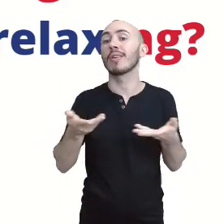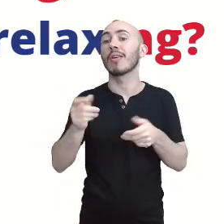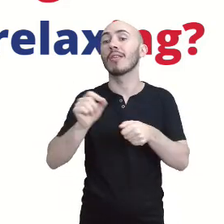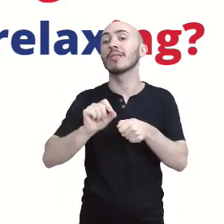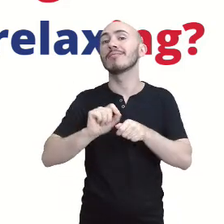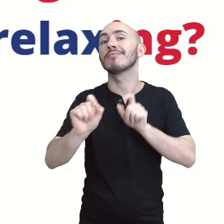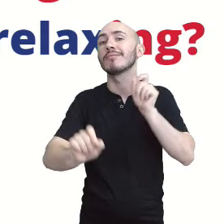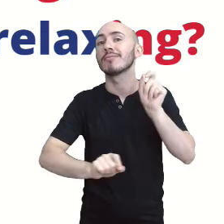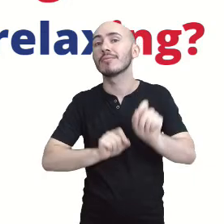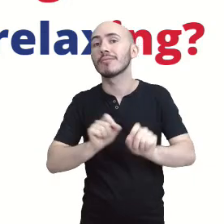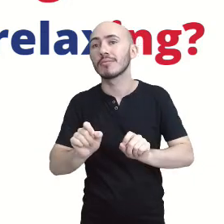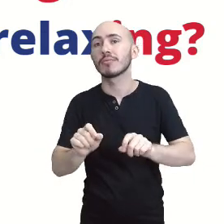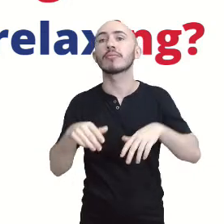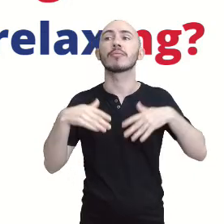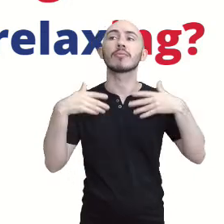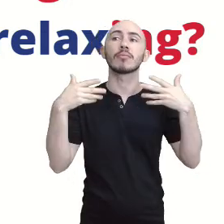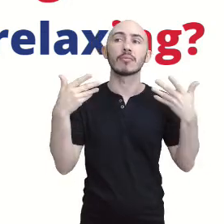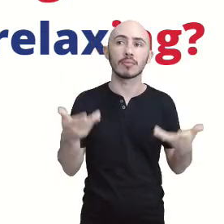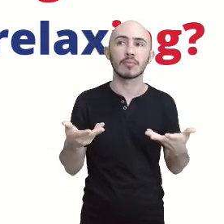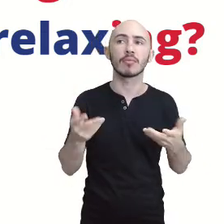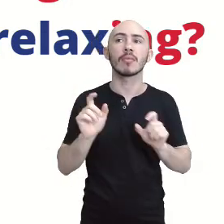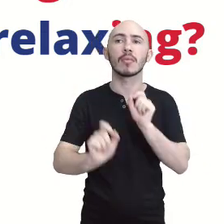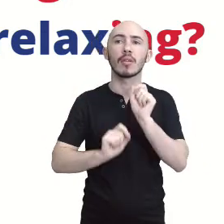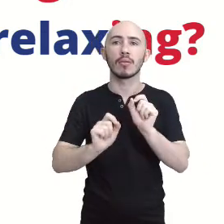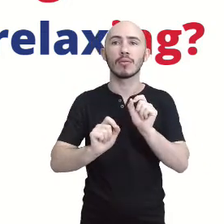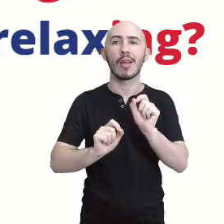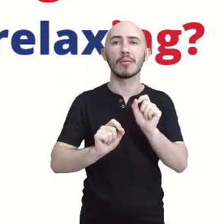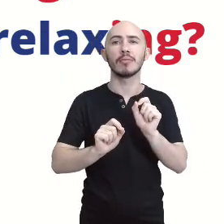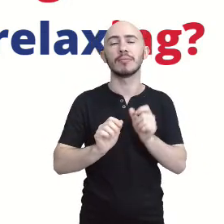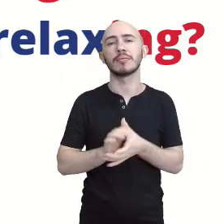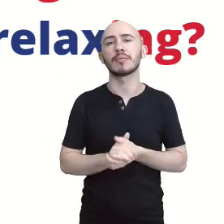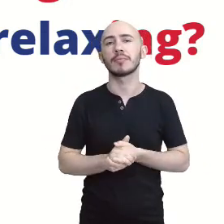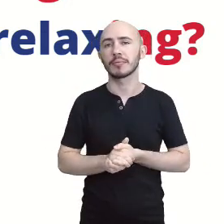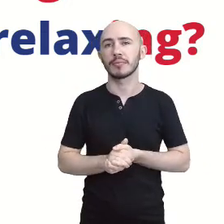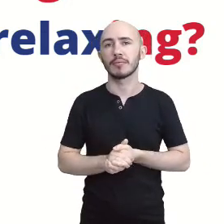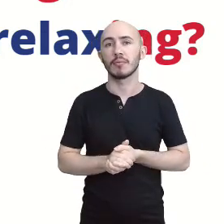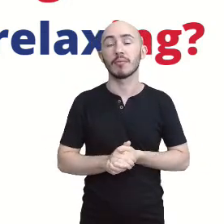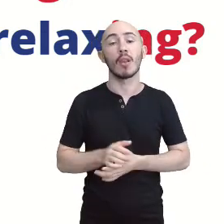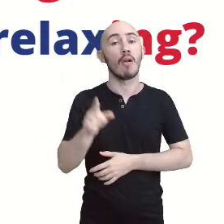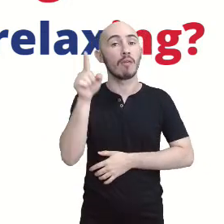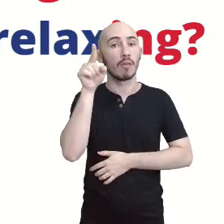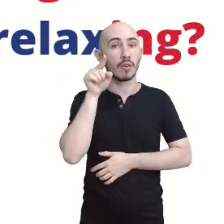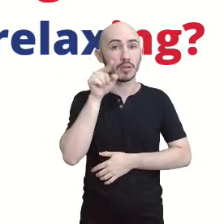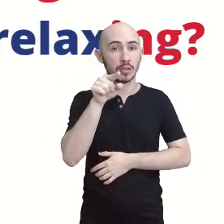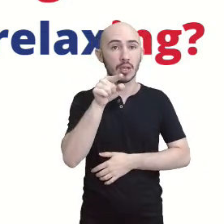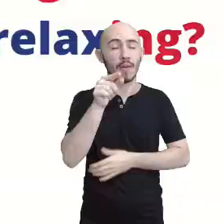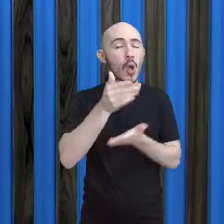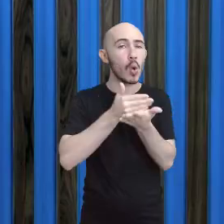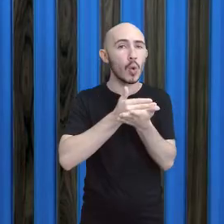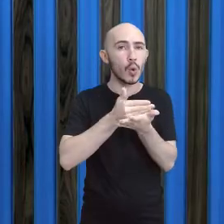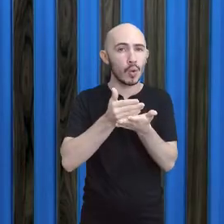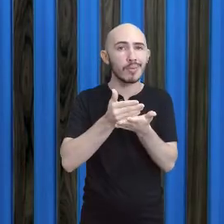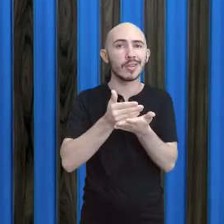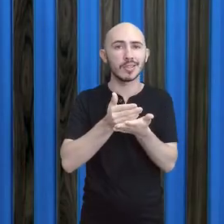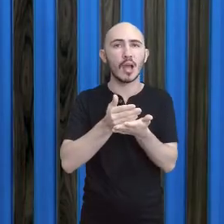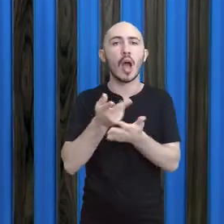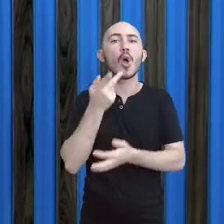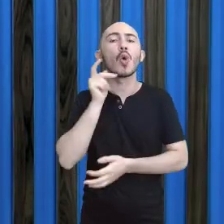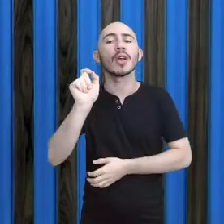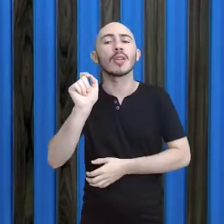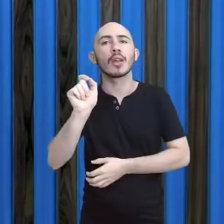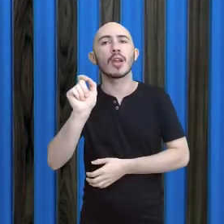vai fazer uma onda, uma linha. Você vai pegar do who ou das palavras lá e